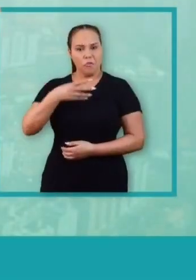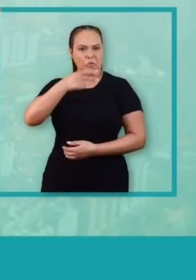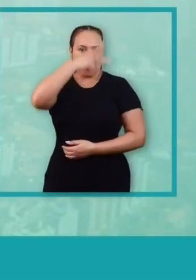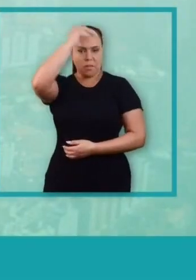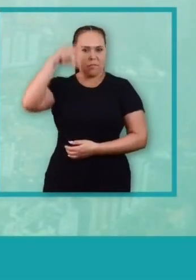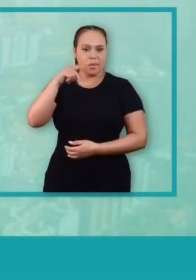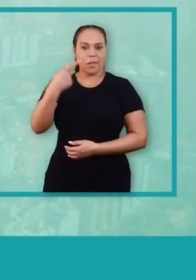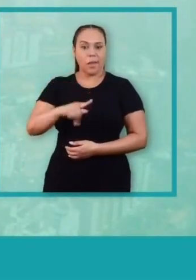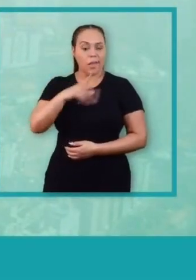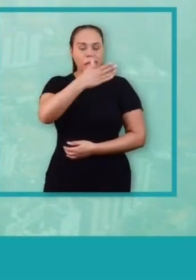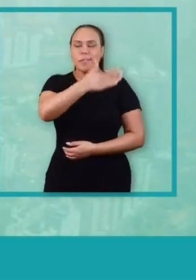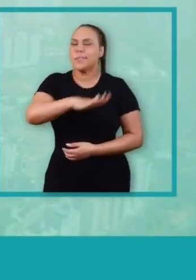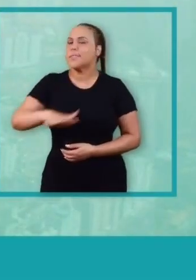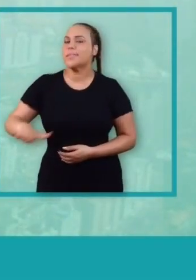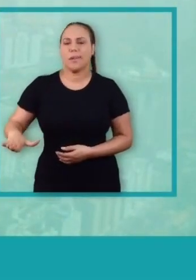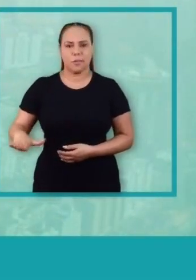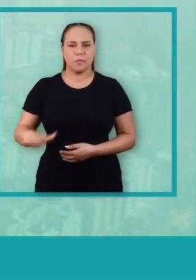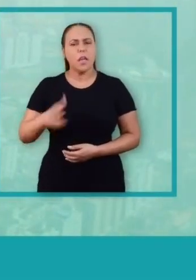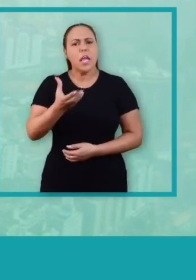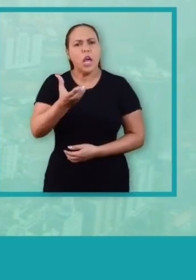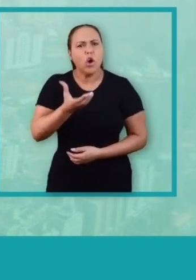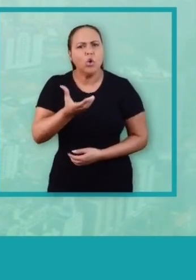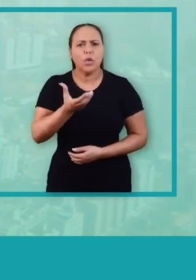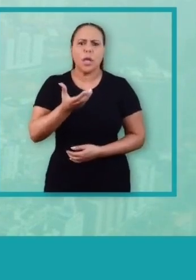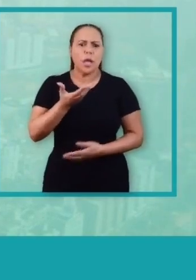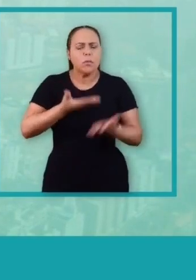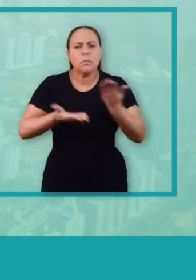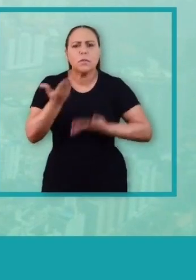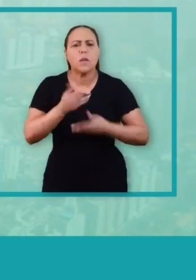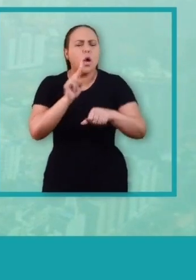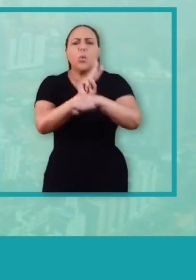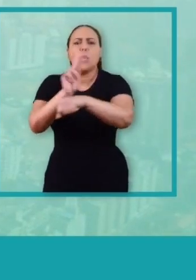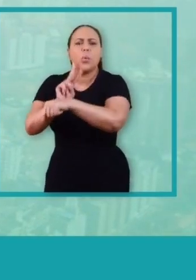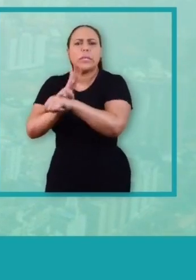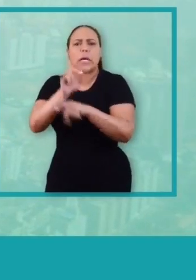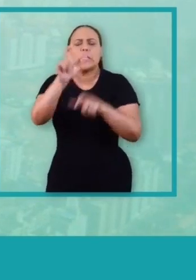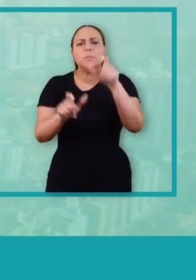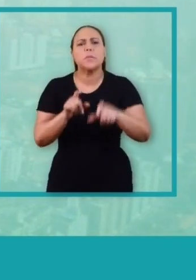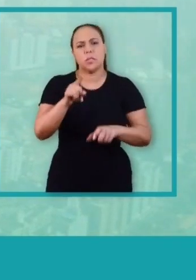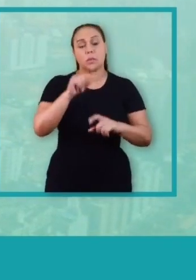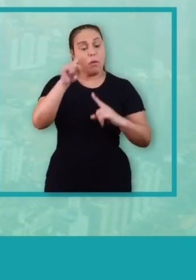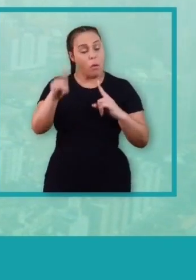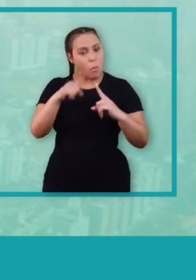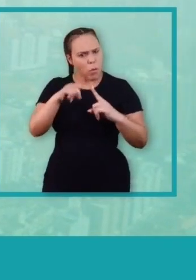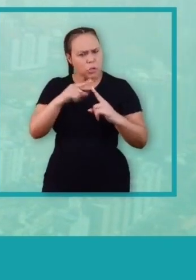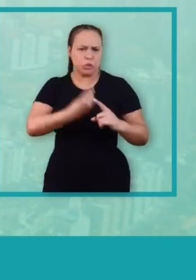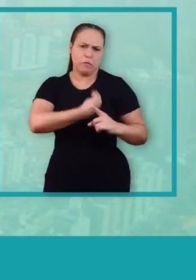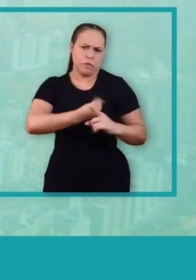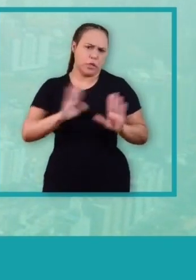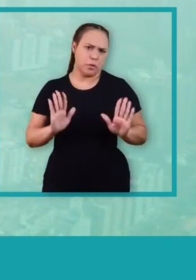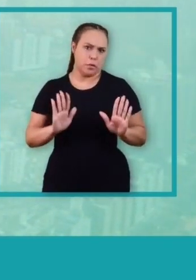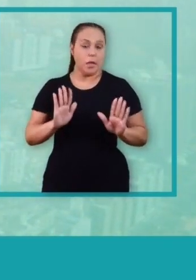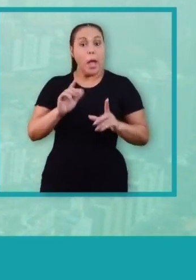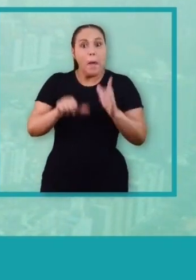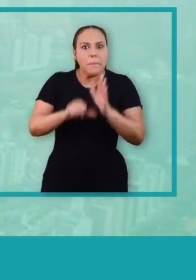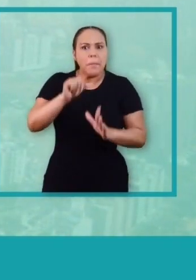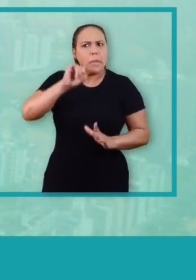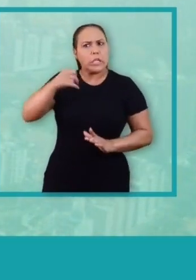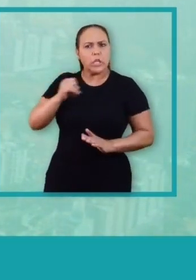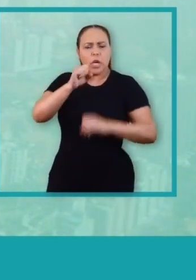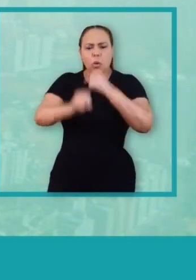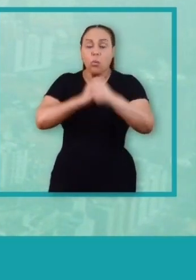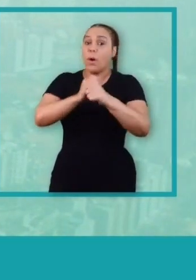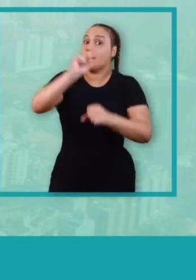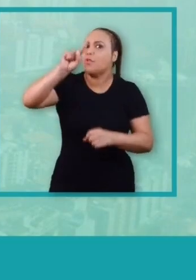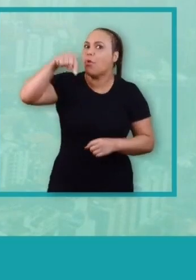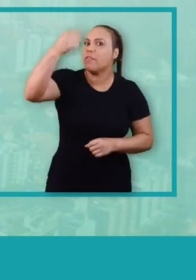Sou o seu novo prefeito aqui em Santos. Eu quero servir você. Cuidar de pessoas é a minha missão. Dia